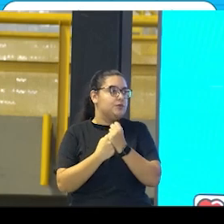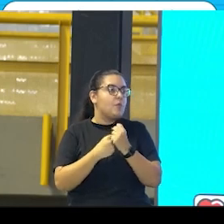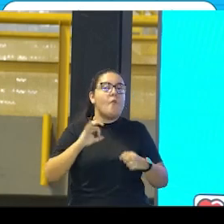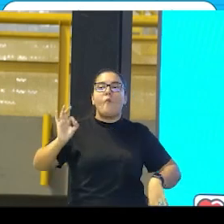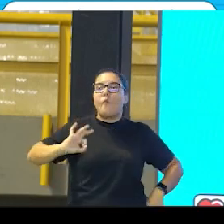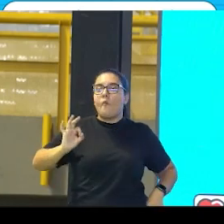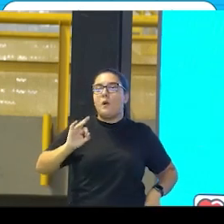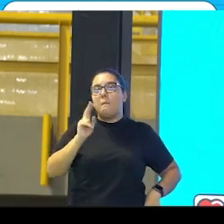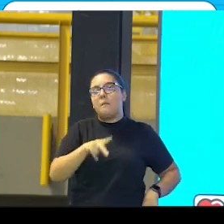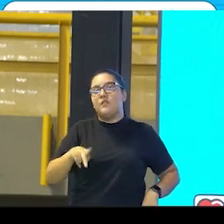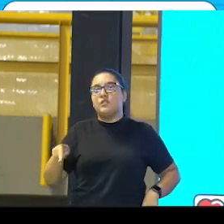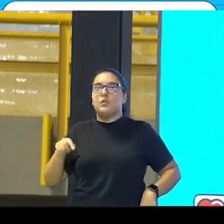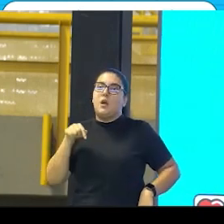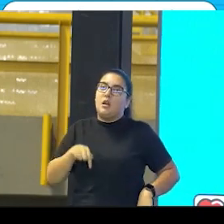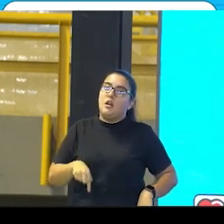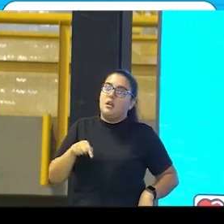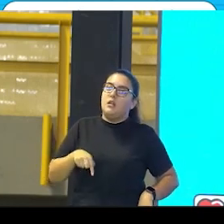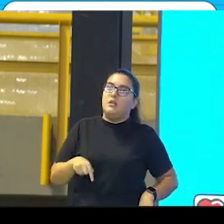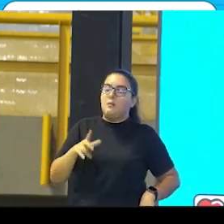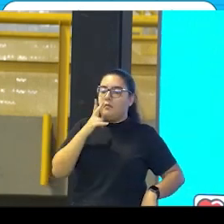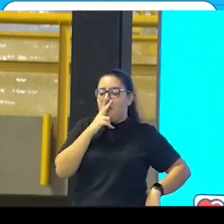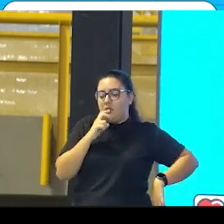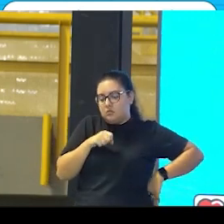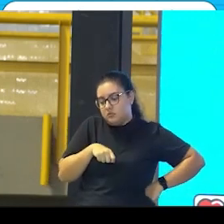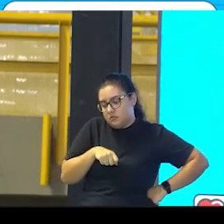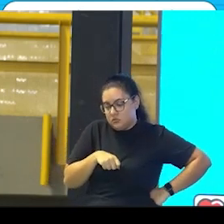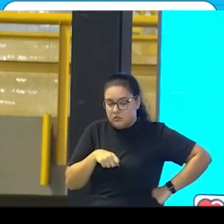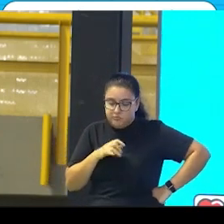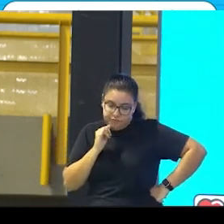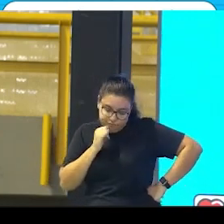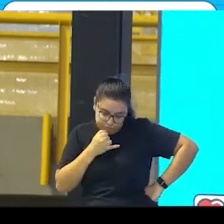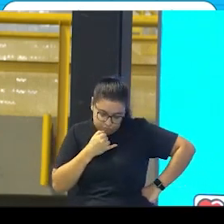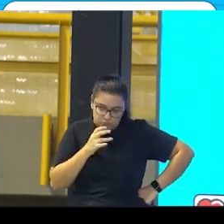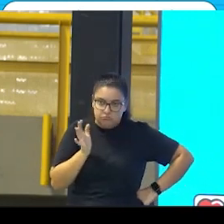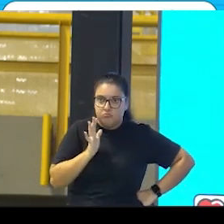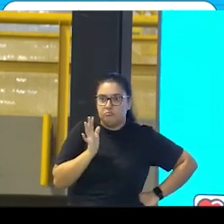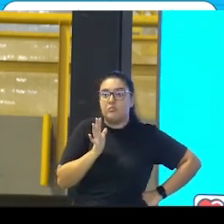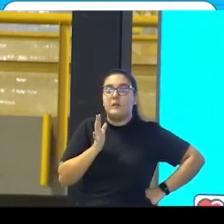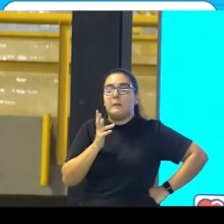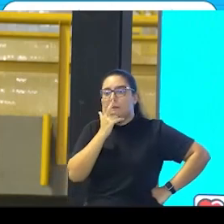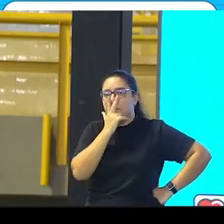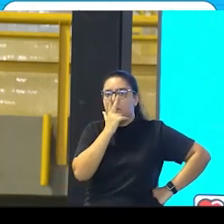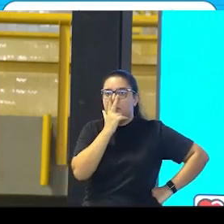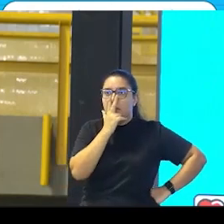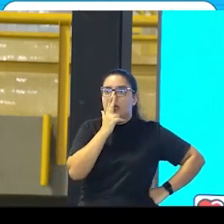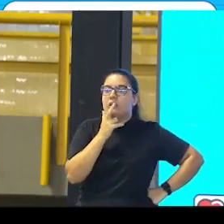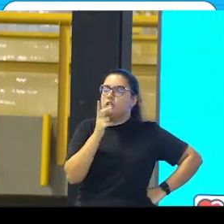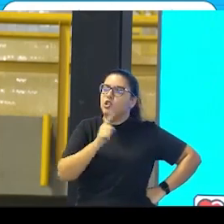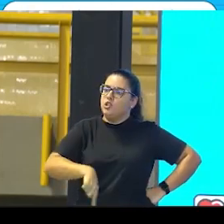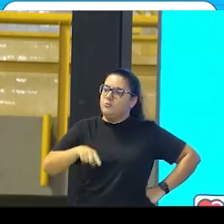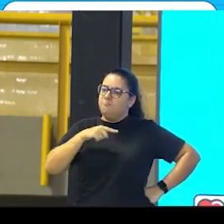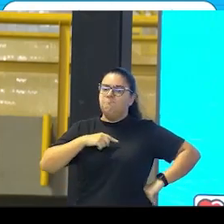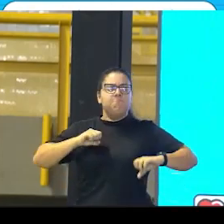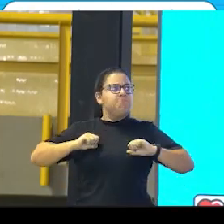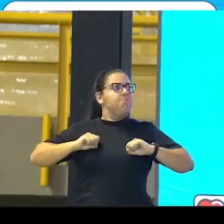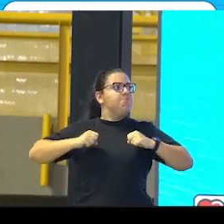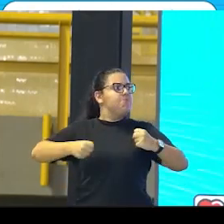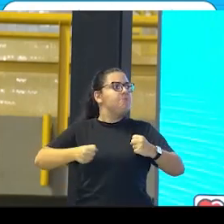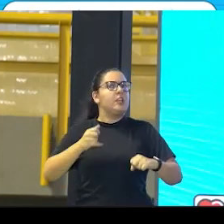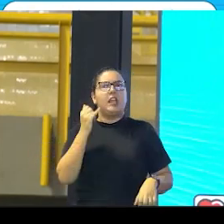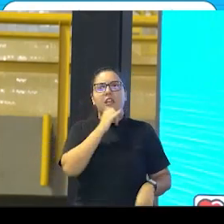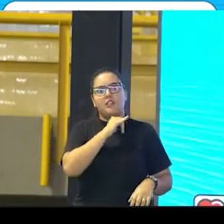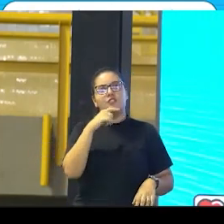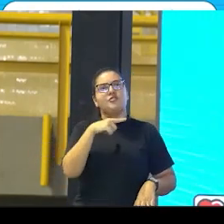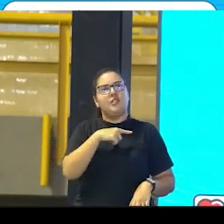aqui entra com os ombros baixos. Nenhum professor aqui entra cabisbaixo. Todos